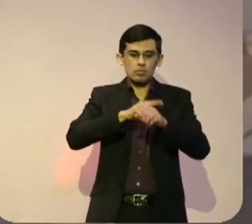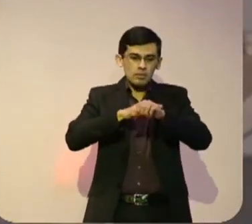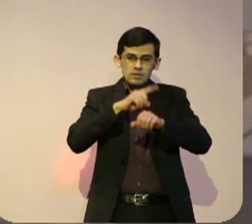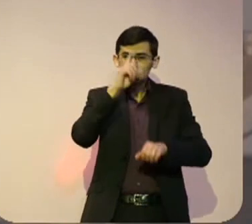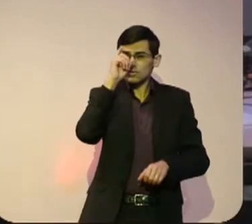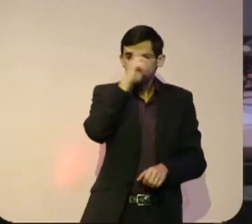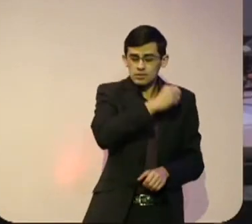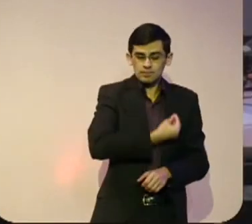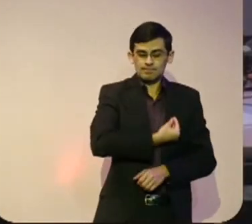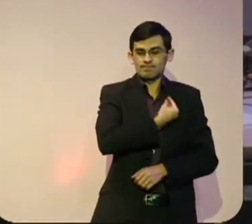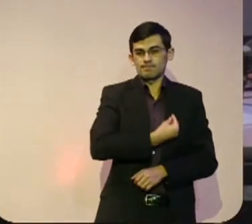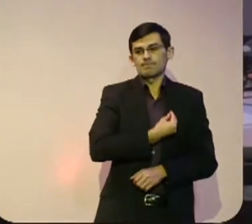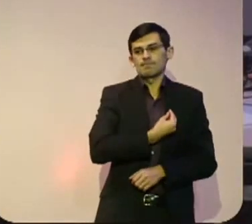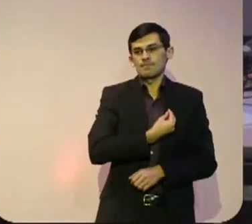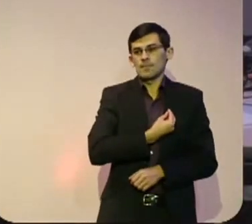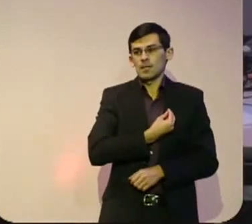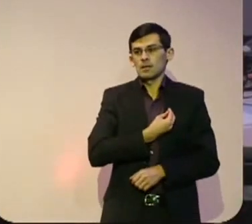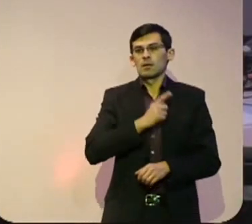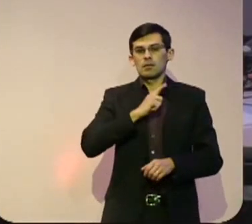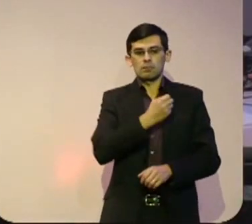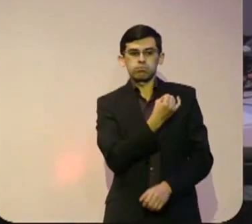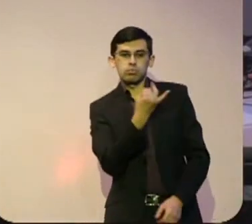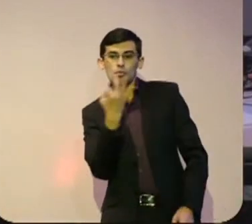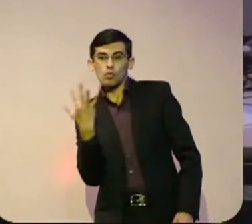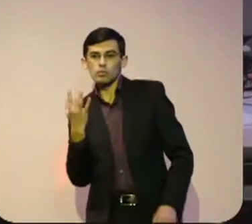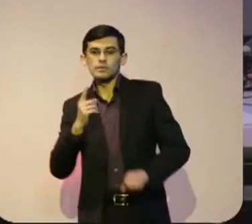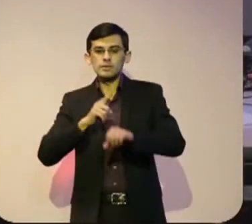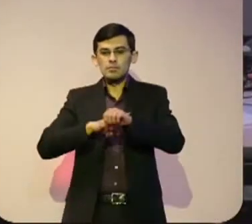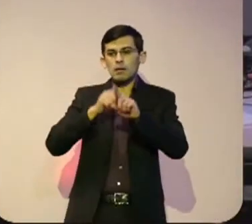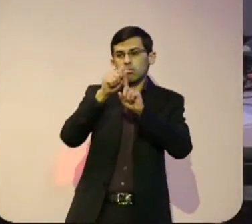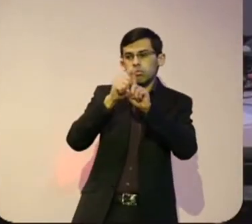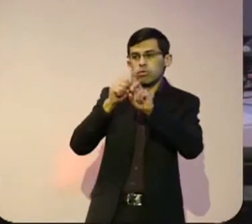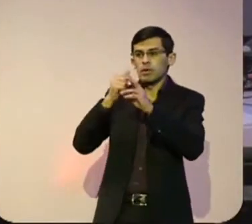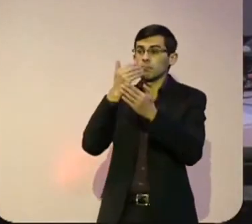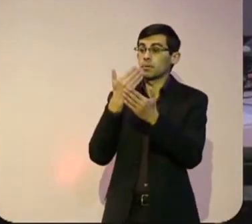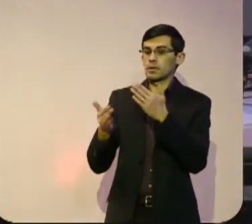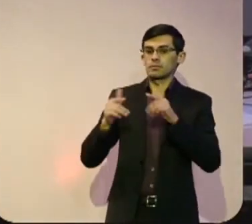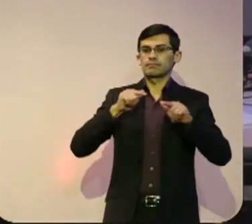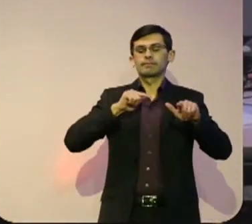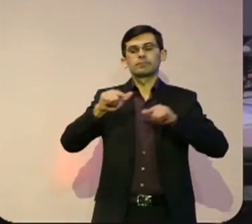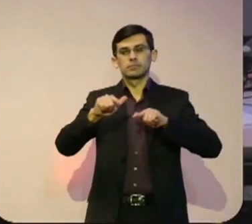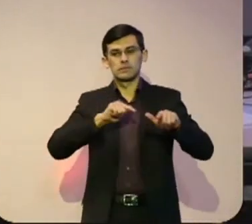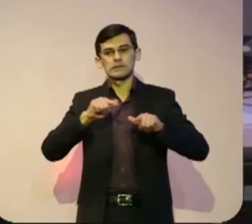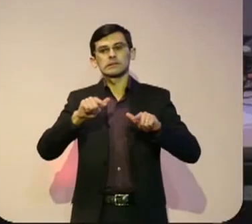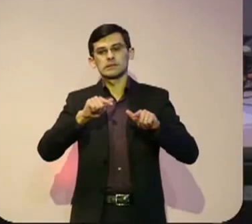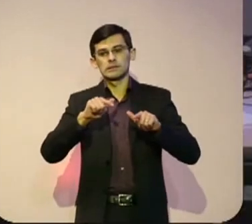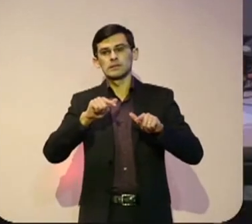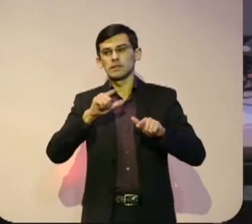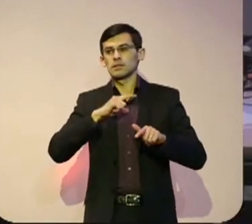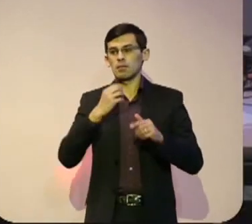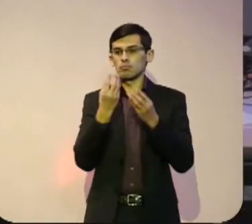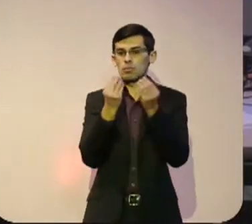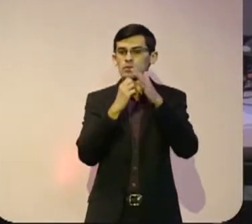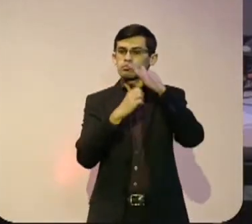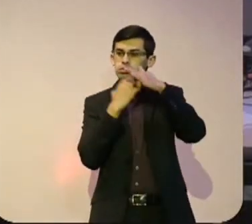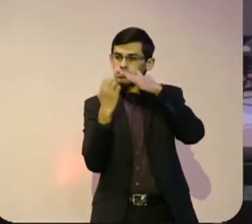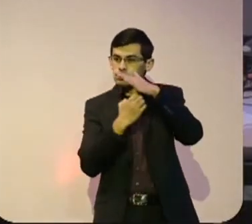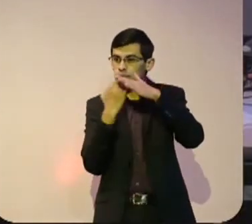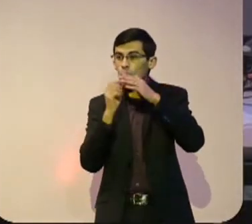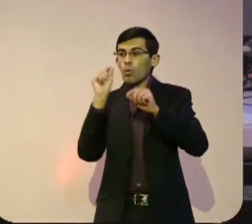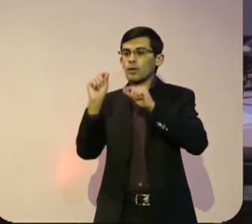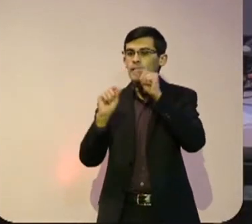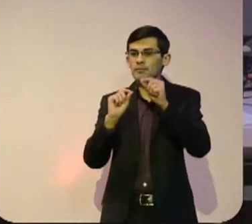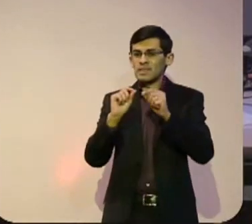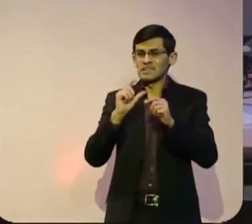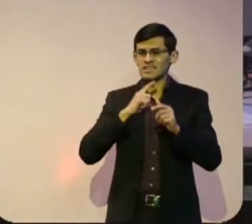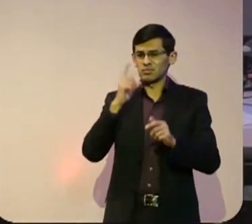sua vida. Alguns nesses meses perderam o emprego. Alguns empresários estão tendo